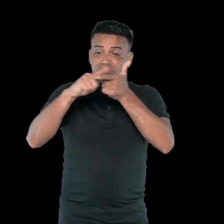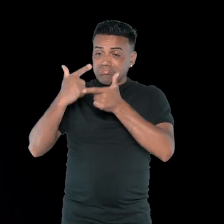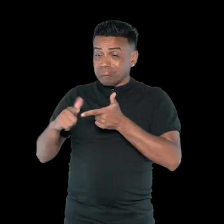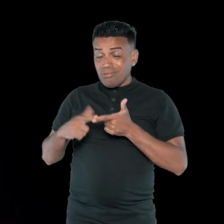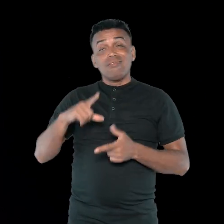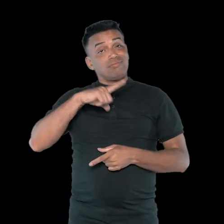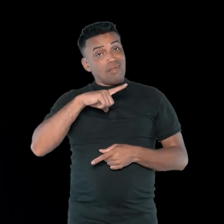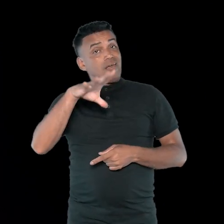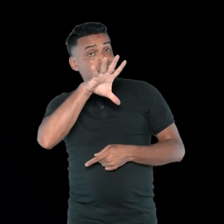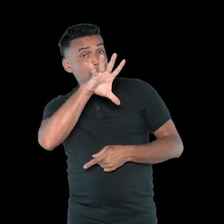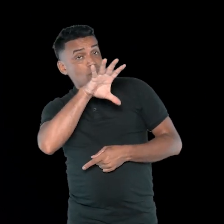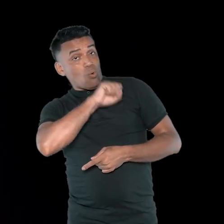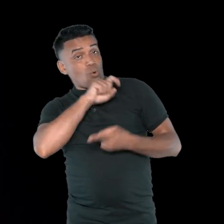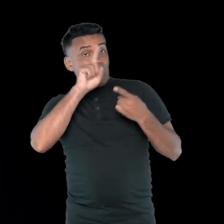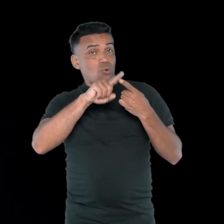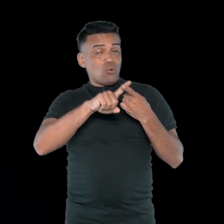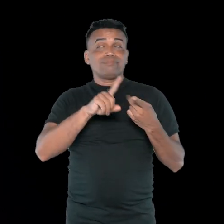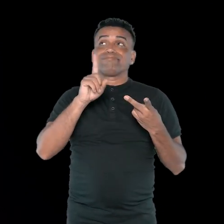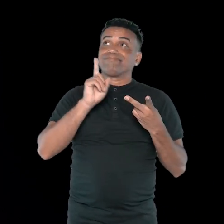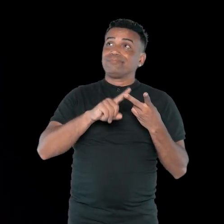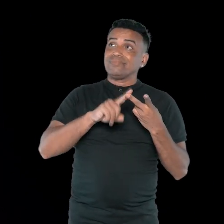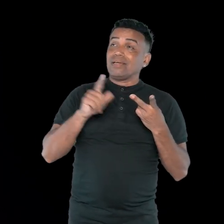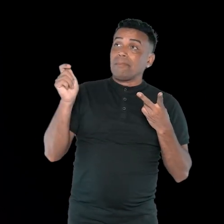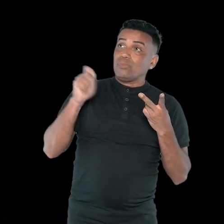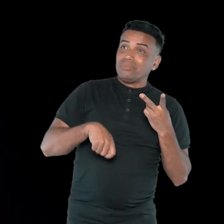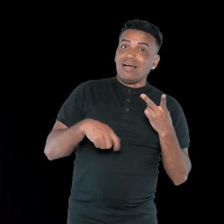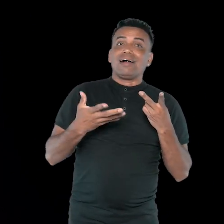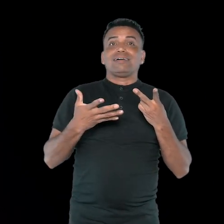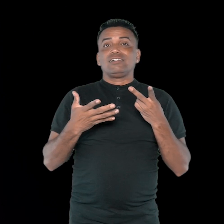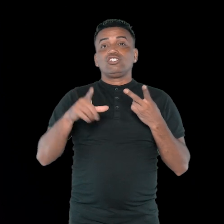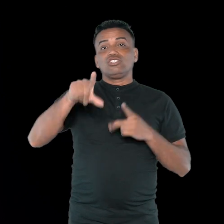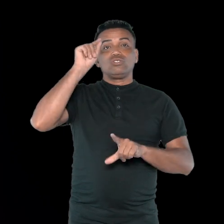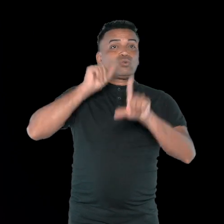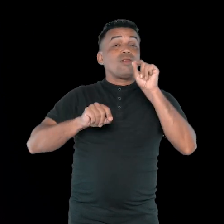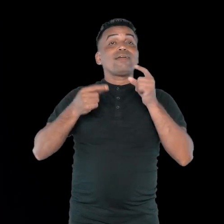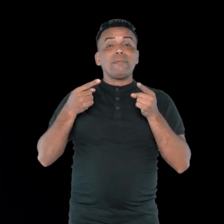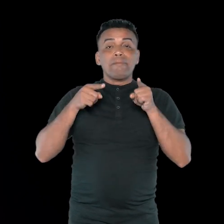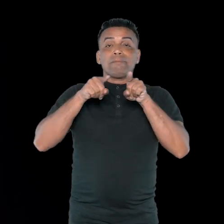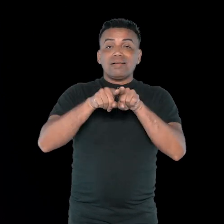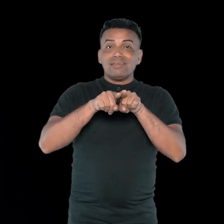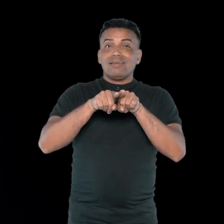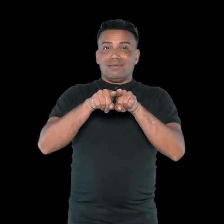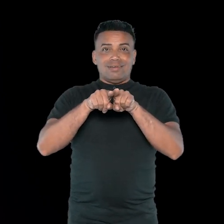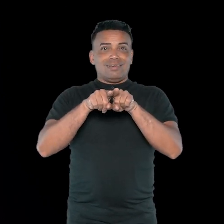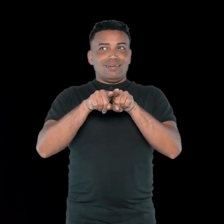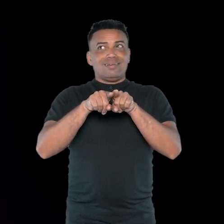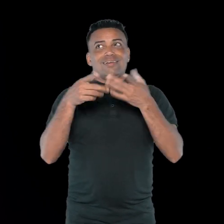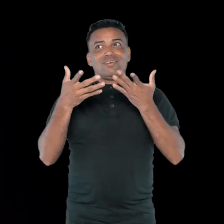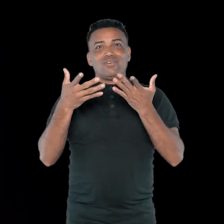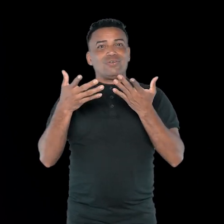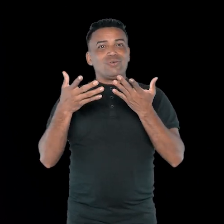no casamento, tem a própria possibilidade de eleger quem seria esse parceiro, foi visto como uma